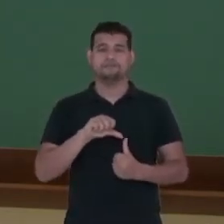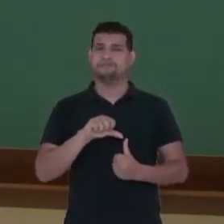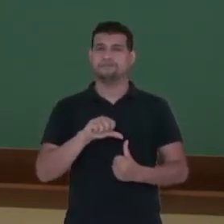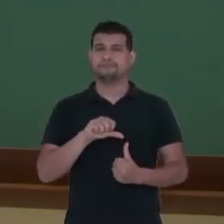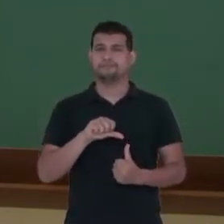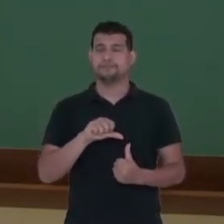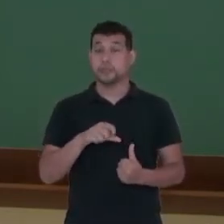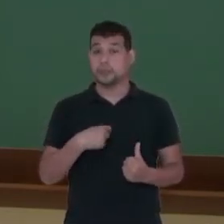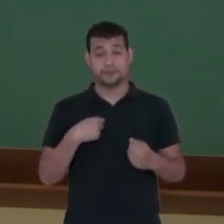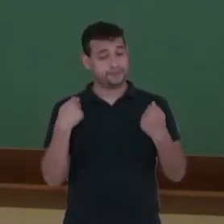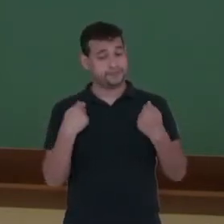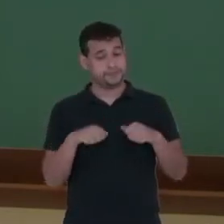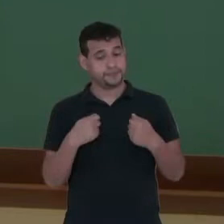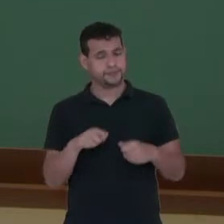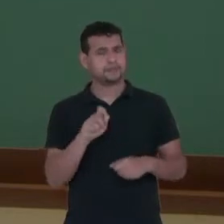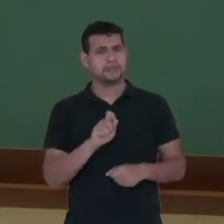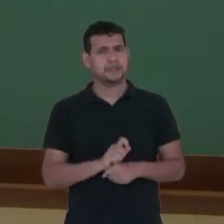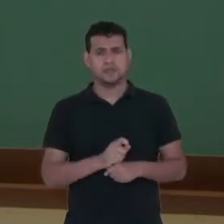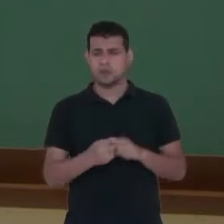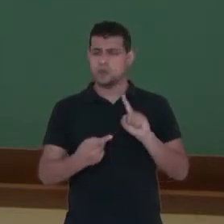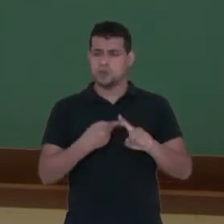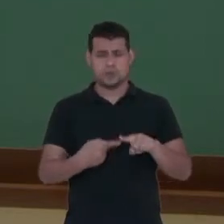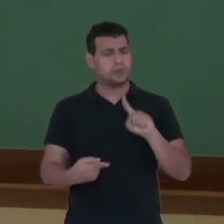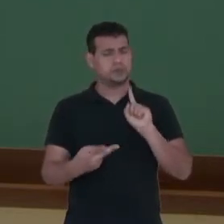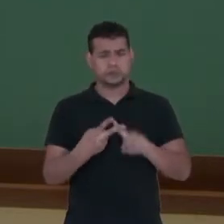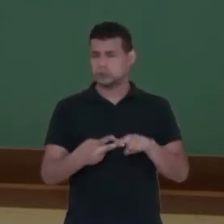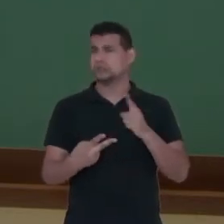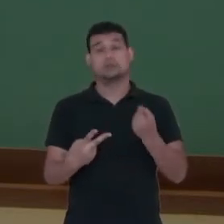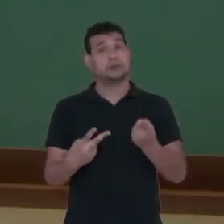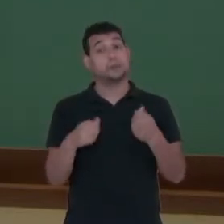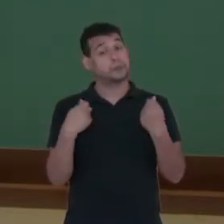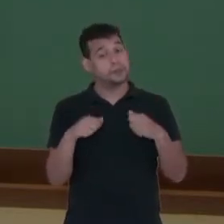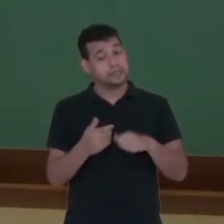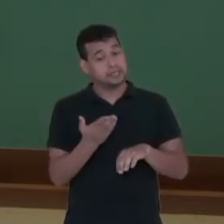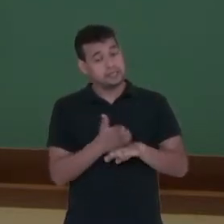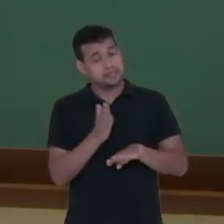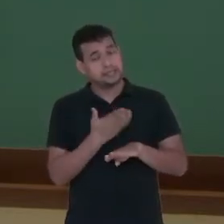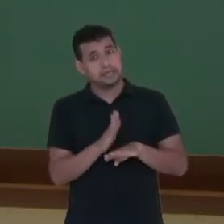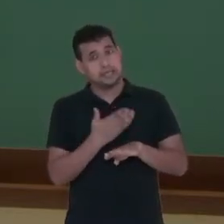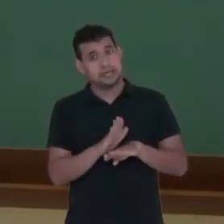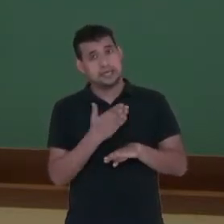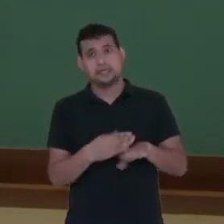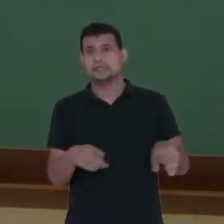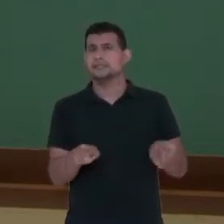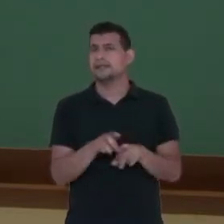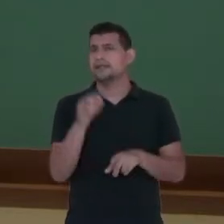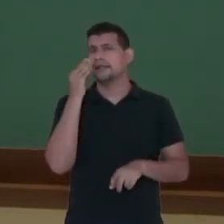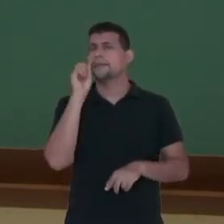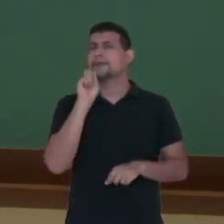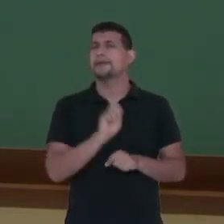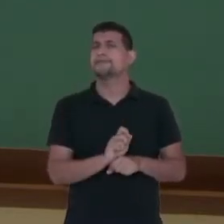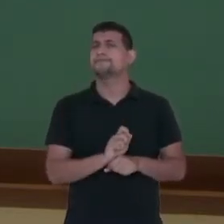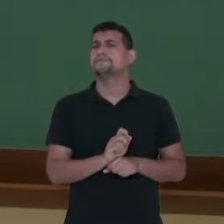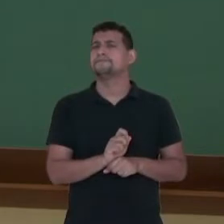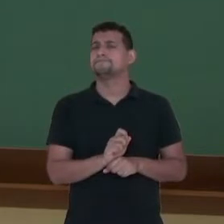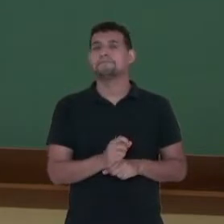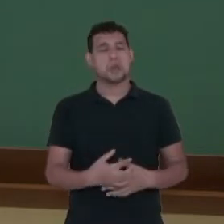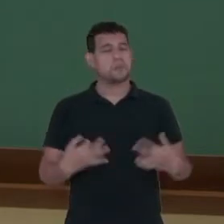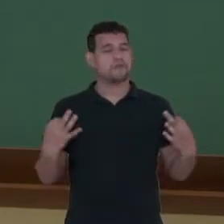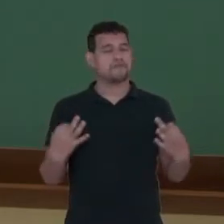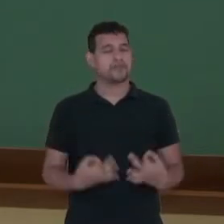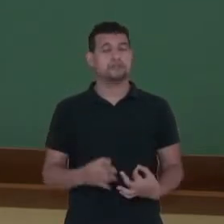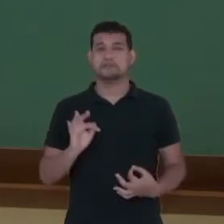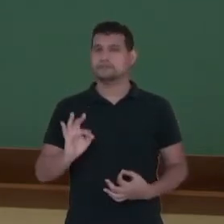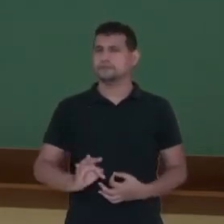lá. Uma, duas vezes. Eu tenho que treinar para tentar chegar à